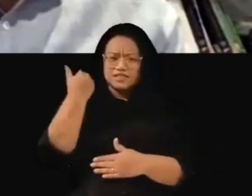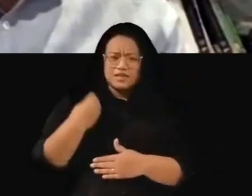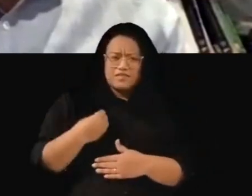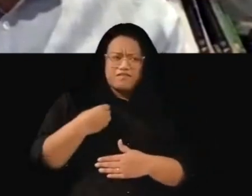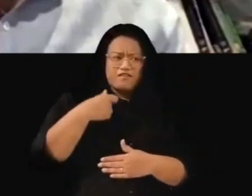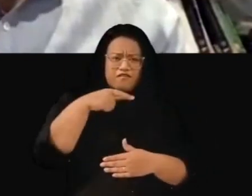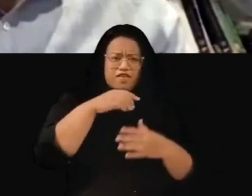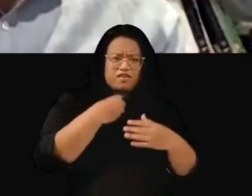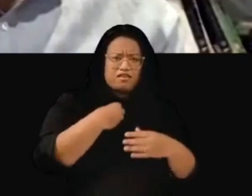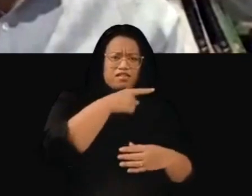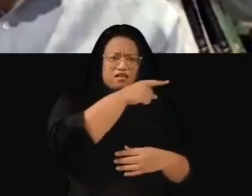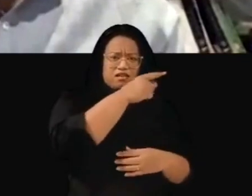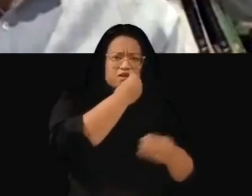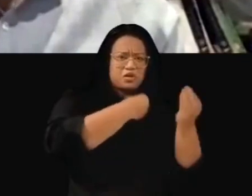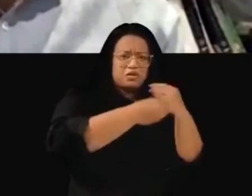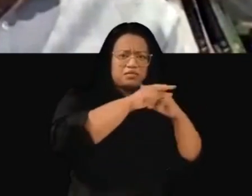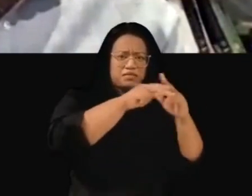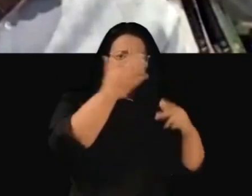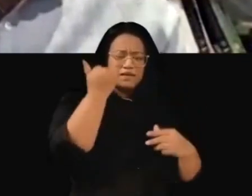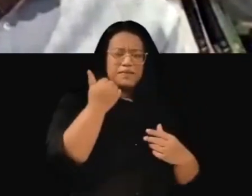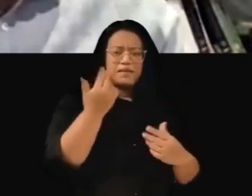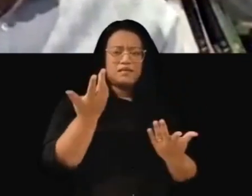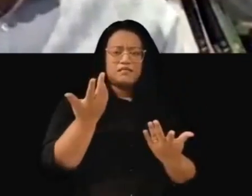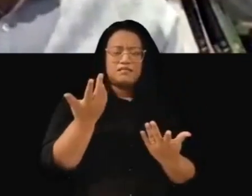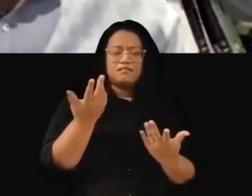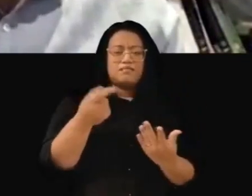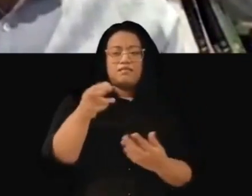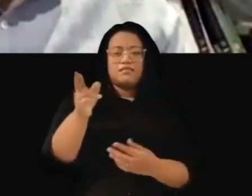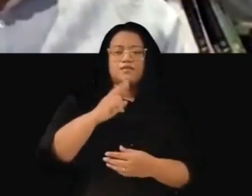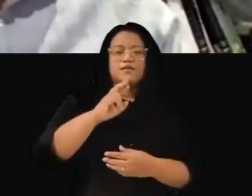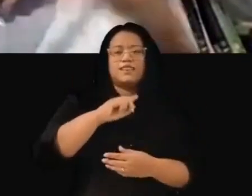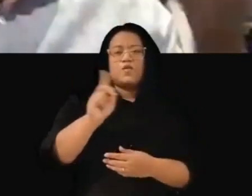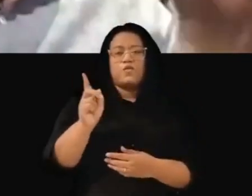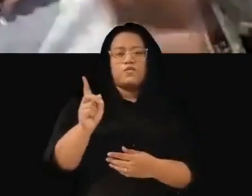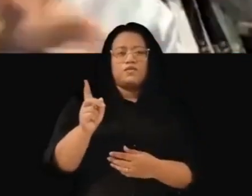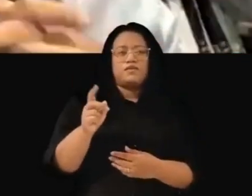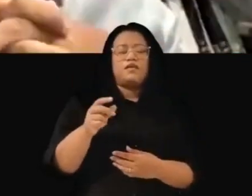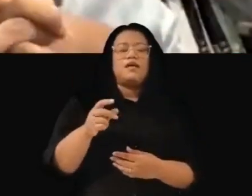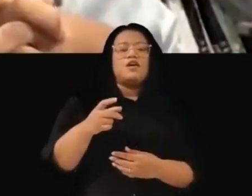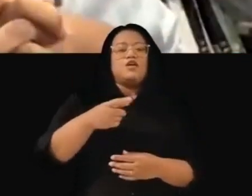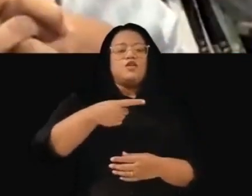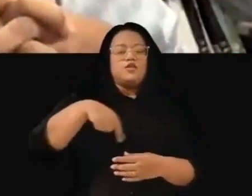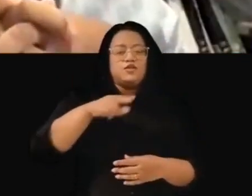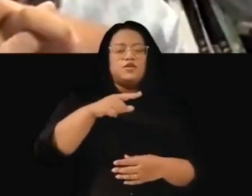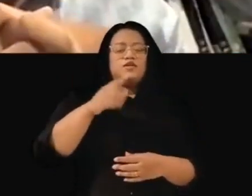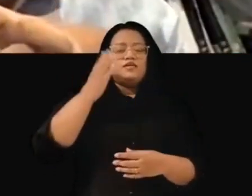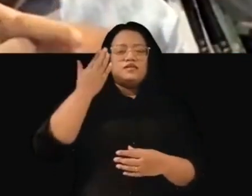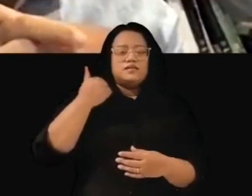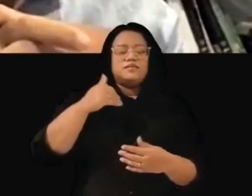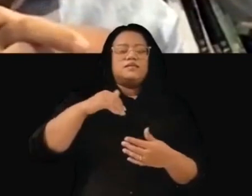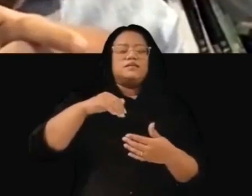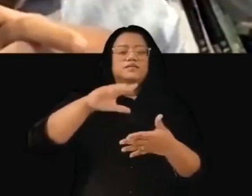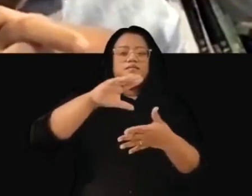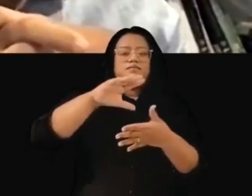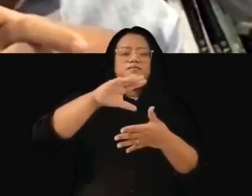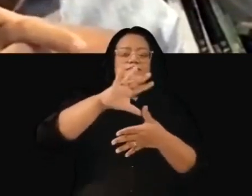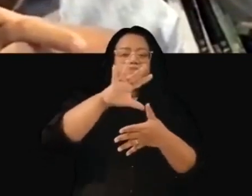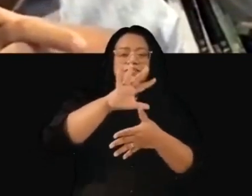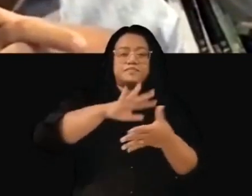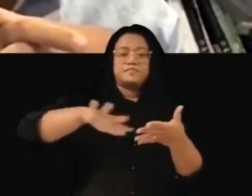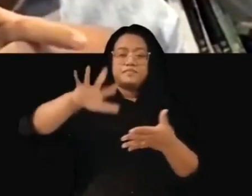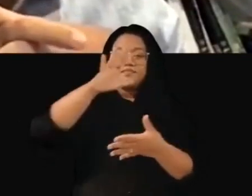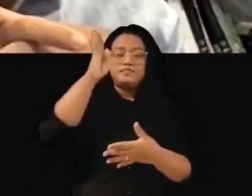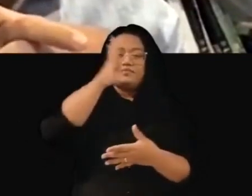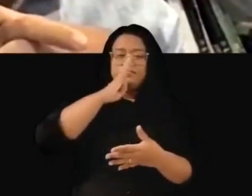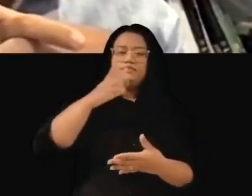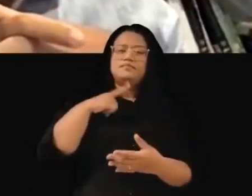Nós vivemos, né? Quem está no Brasil ou na Mata Atlântica, ou junto na grande parte das regiões brasileiras, nós temos